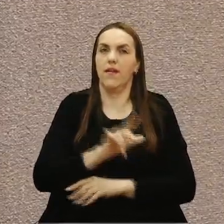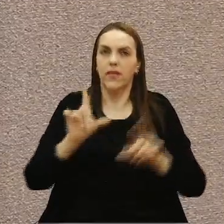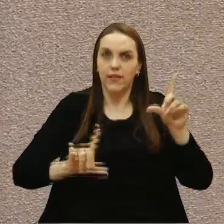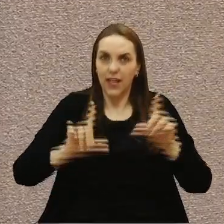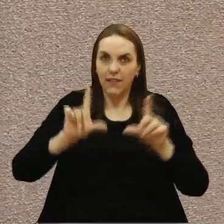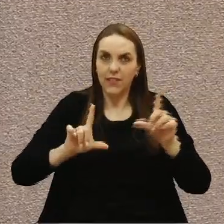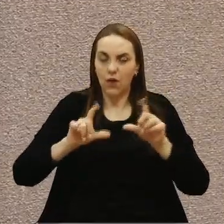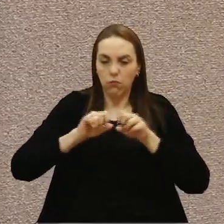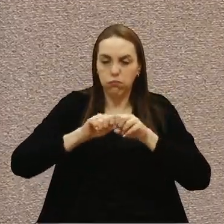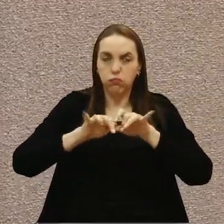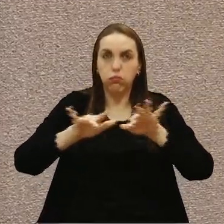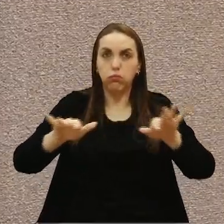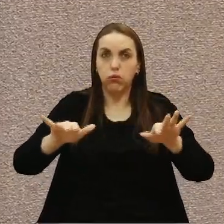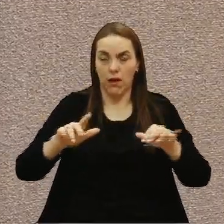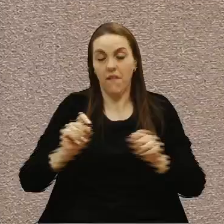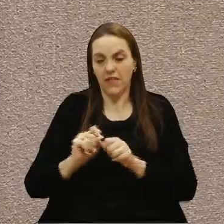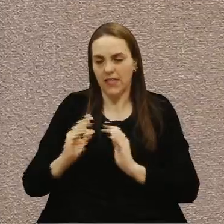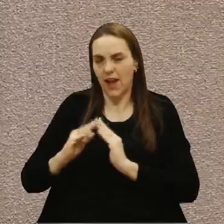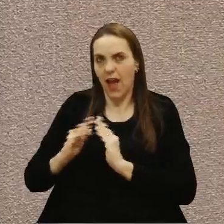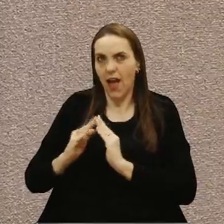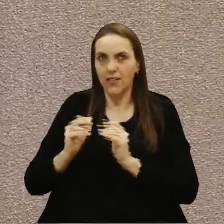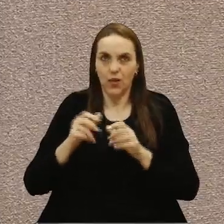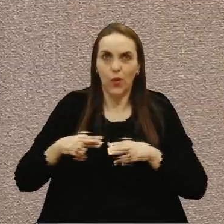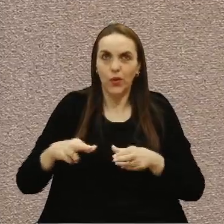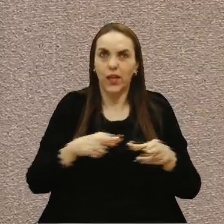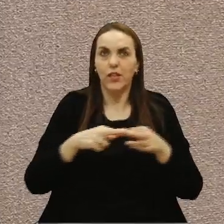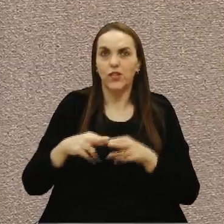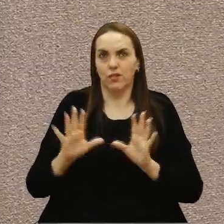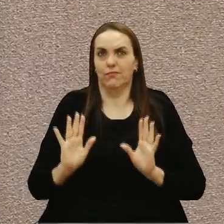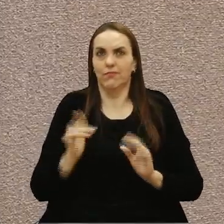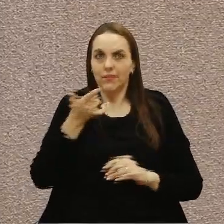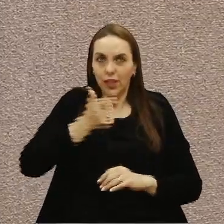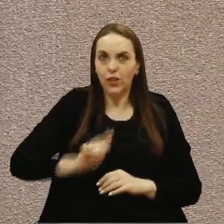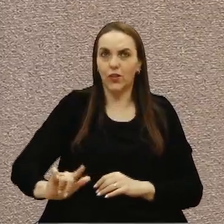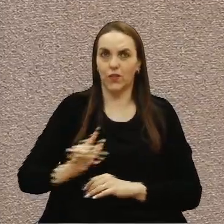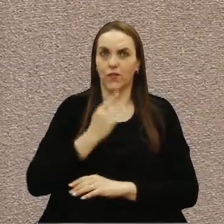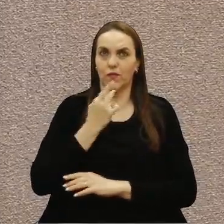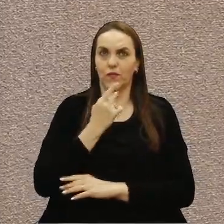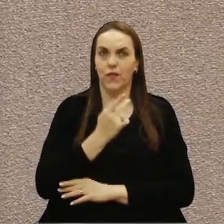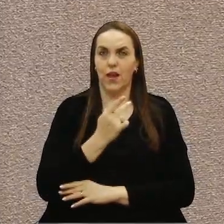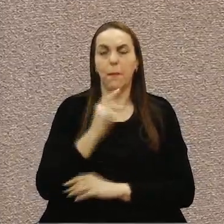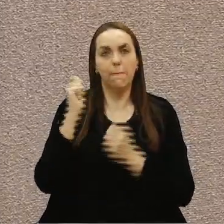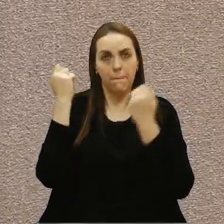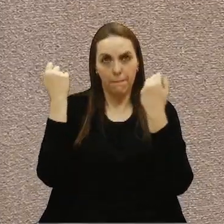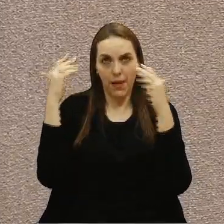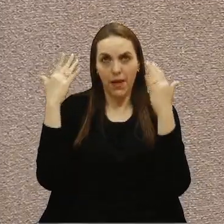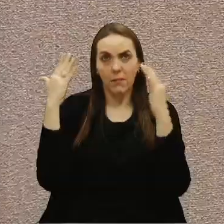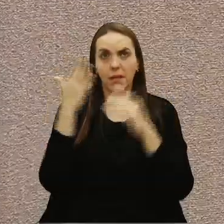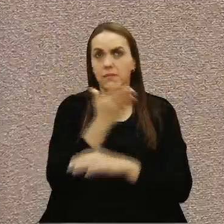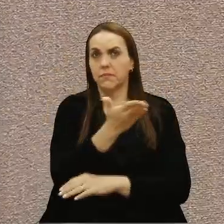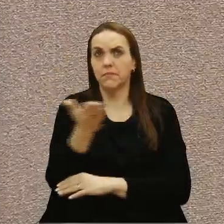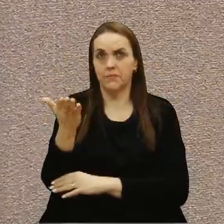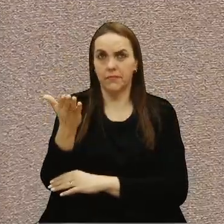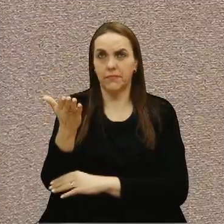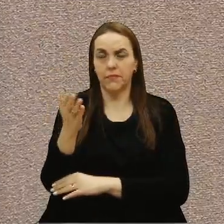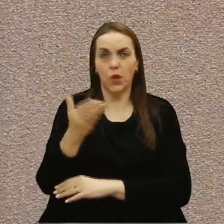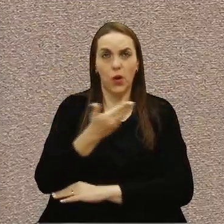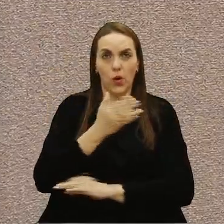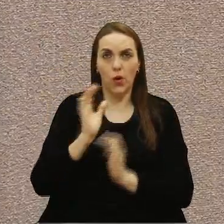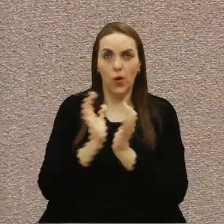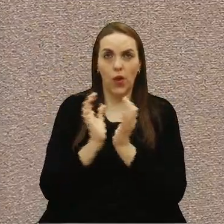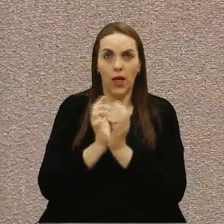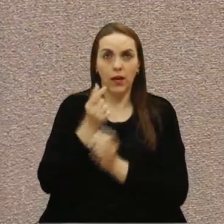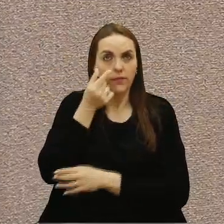que deve ser realizado em casa ou na região. Mais uma vez, eu reitero, parabenizo aqui o nosso, então, colega Eloy